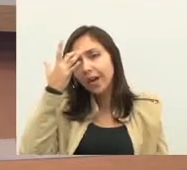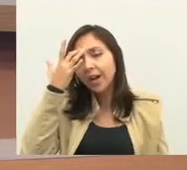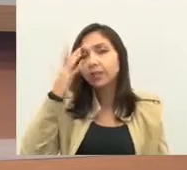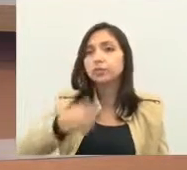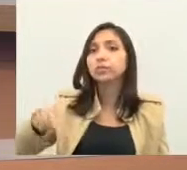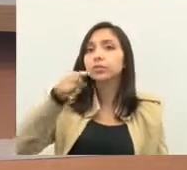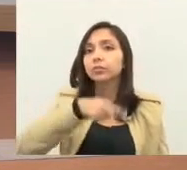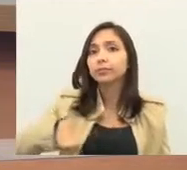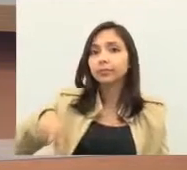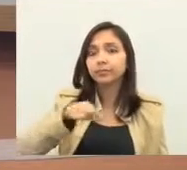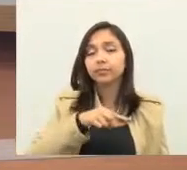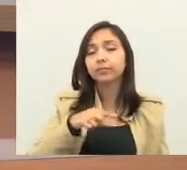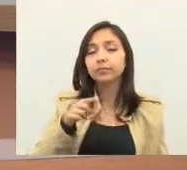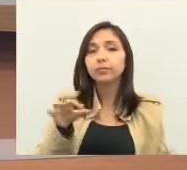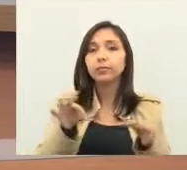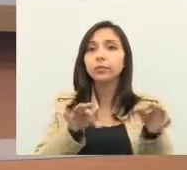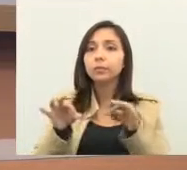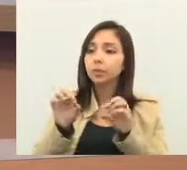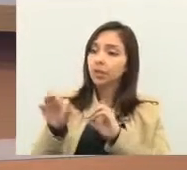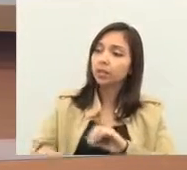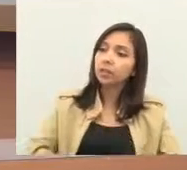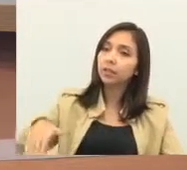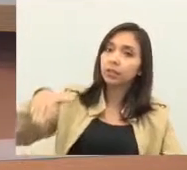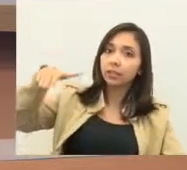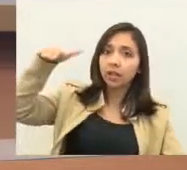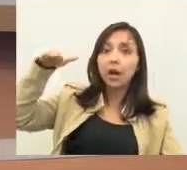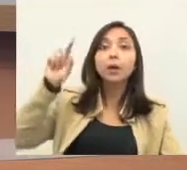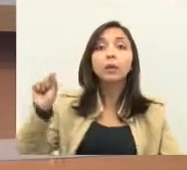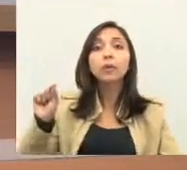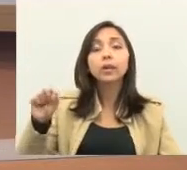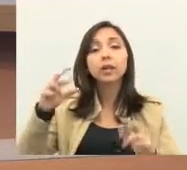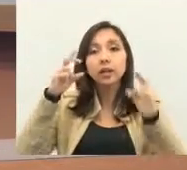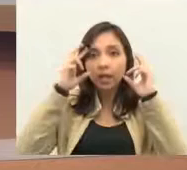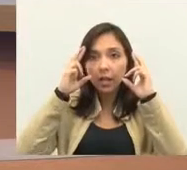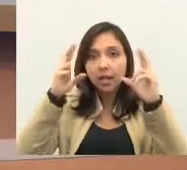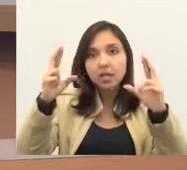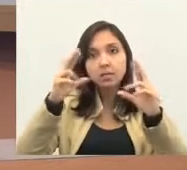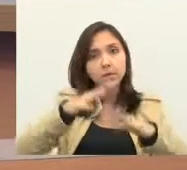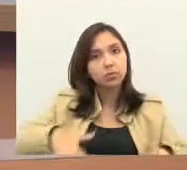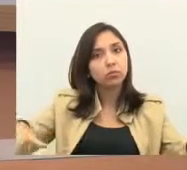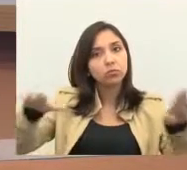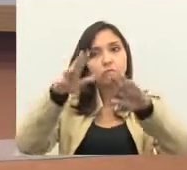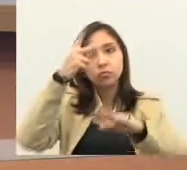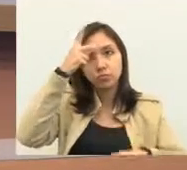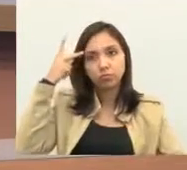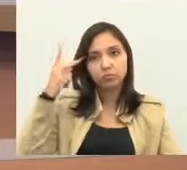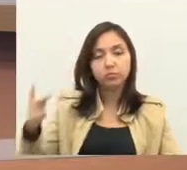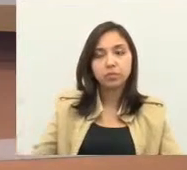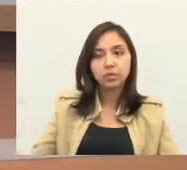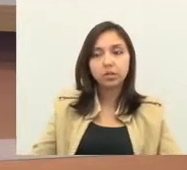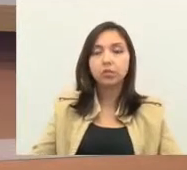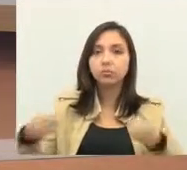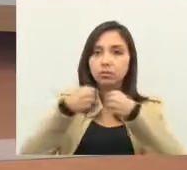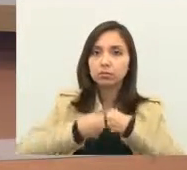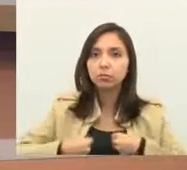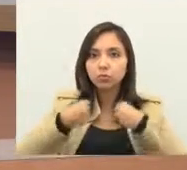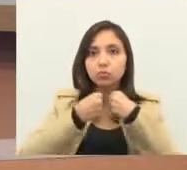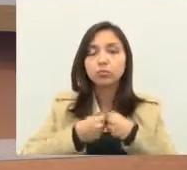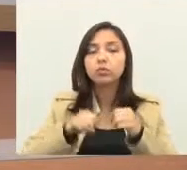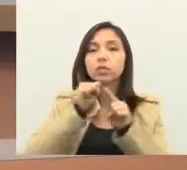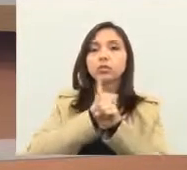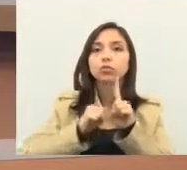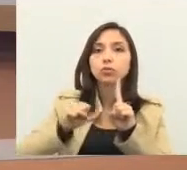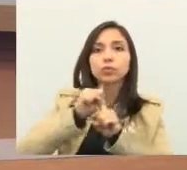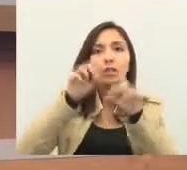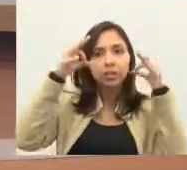que formar seres humanos para respeitar todas as pessoas, para lutar por uma